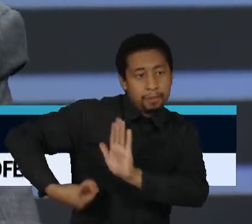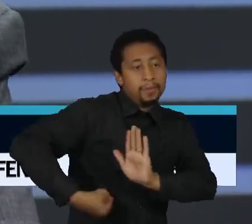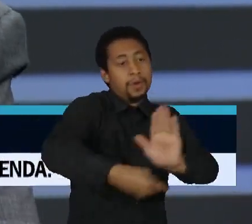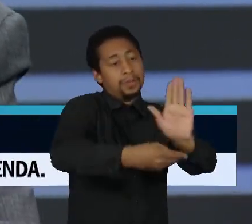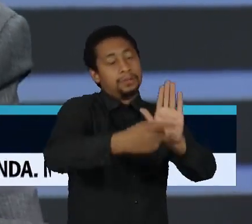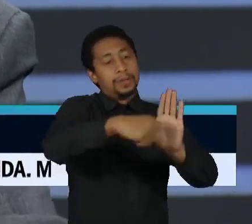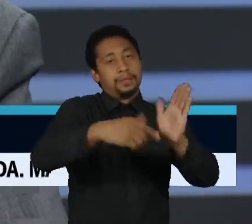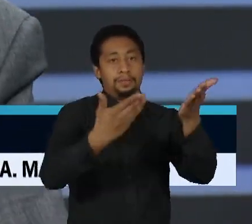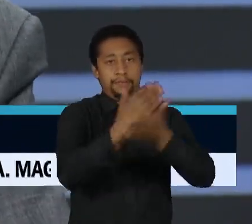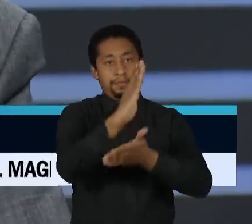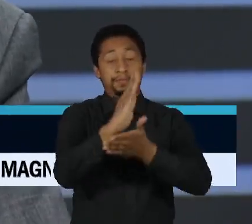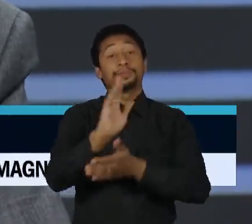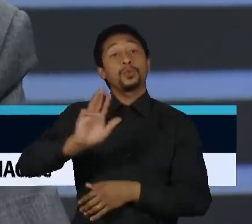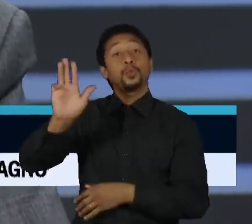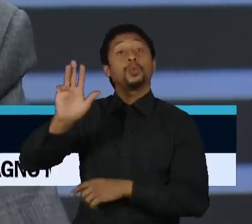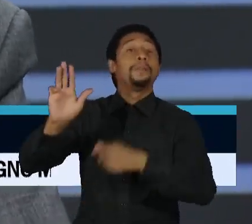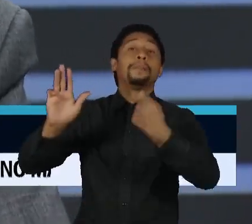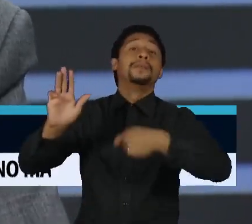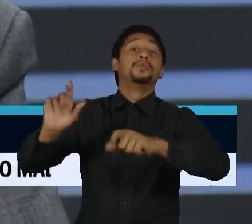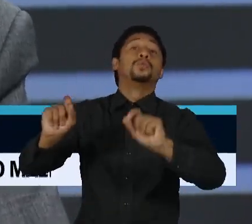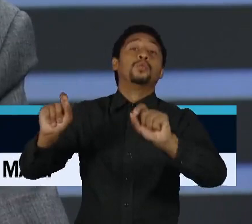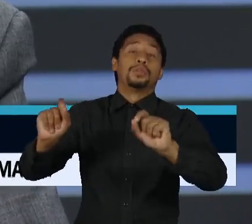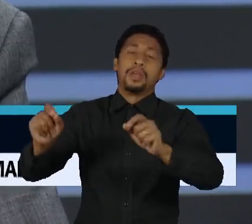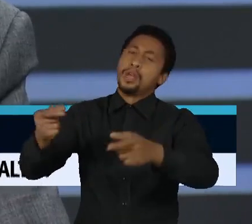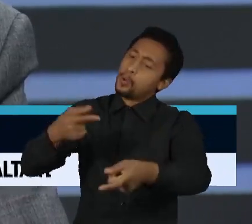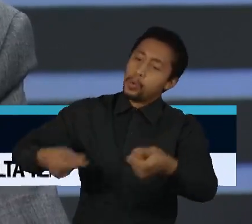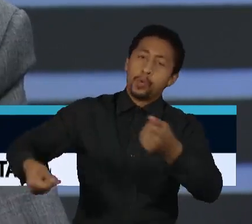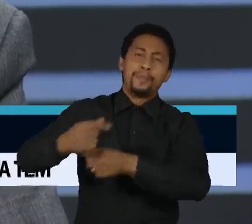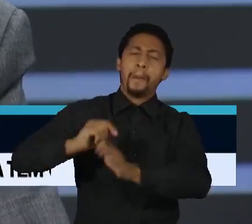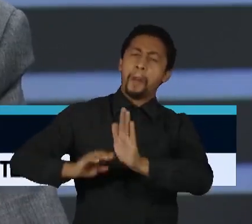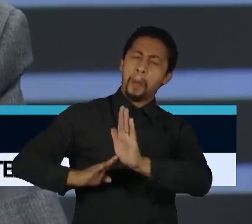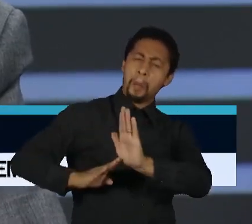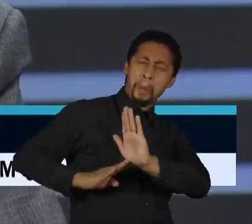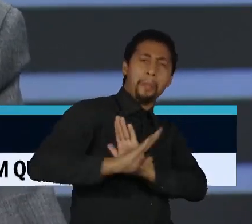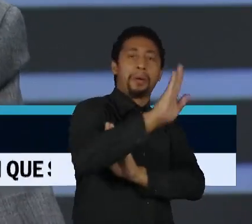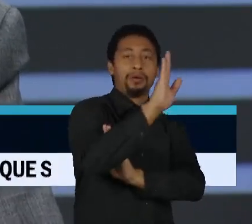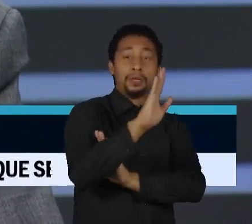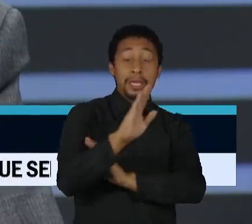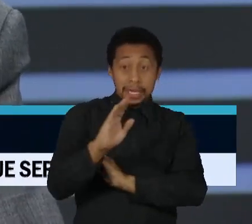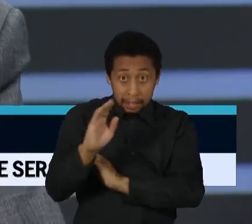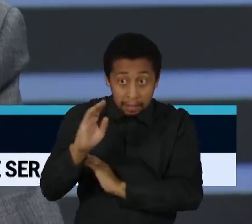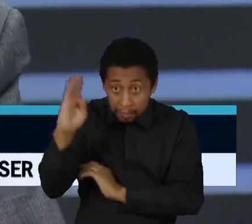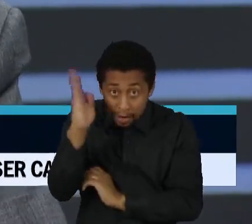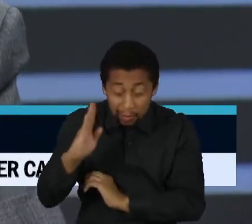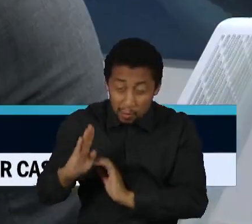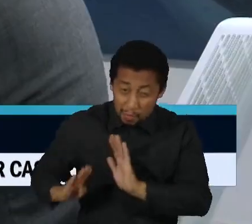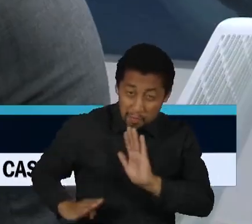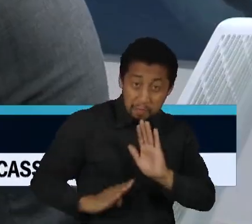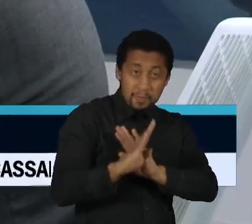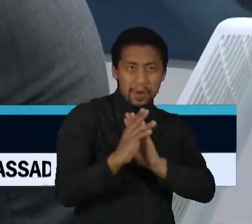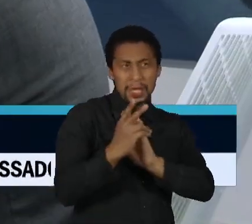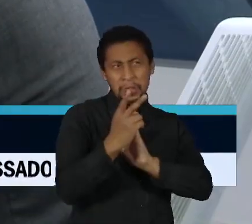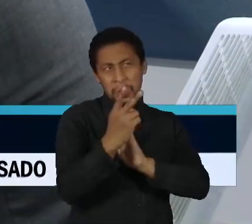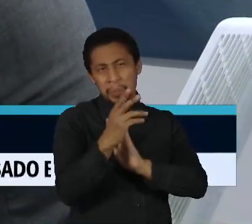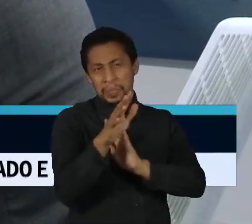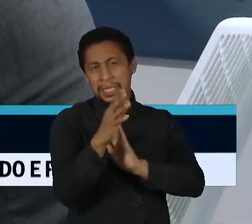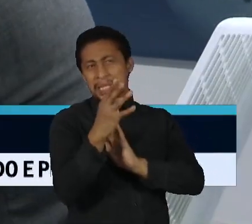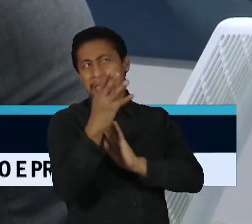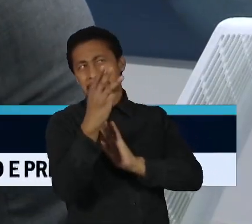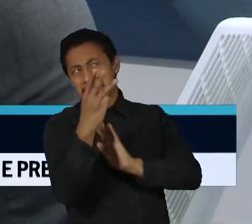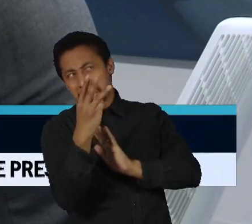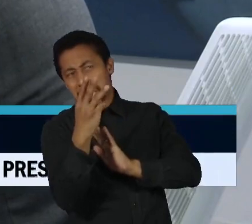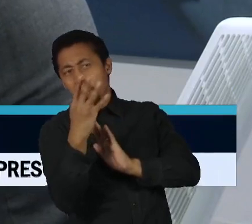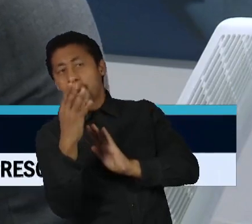de uma coisa, a economia voltar a crescer. Se o Brasil voltar a crescer a 2, 3, 4% no final do governo,